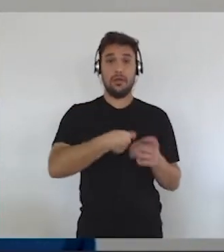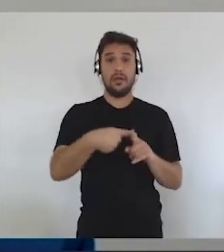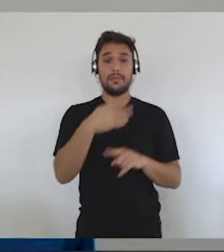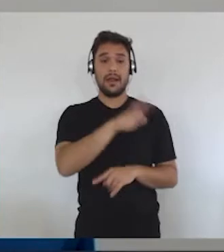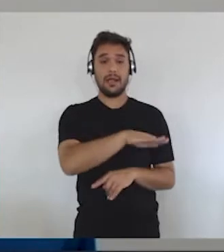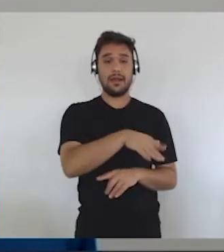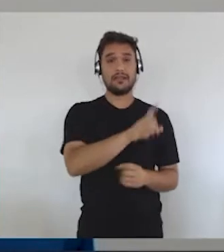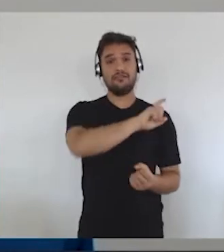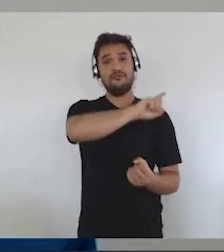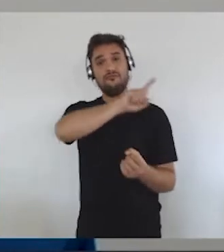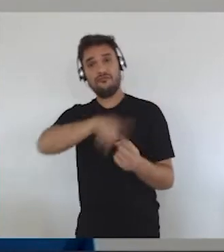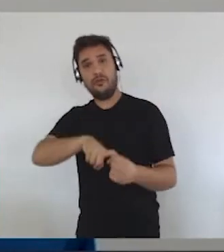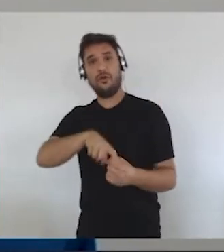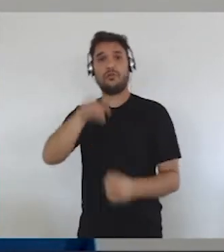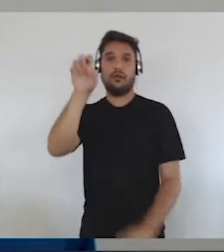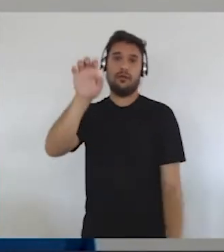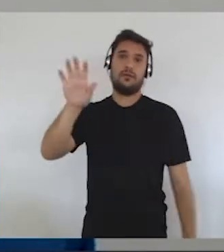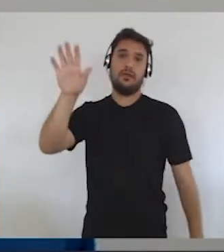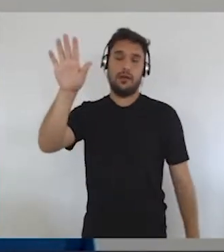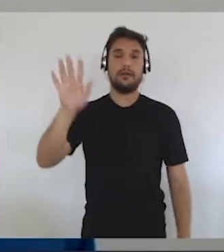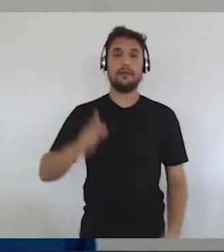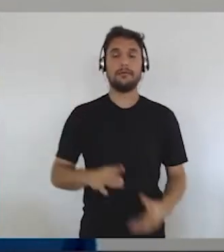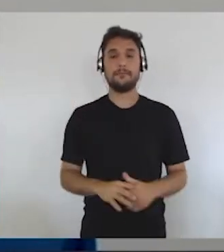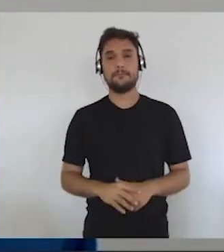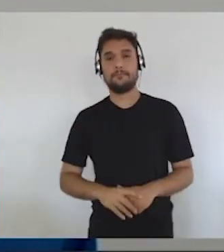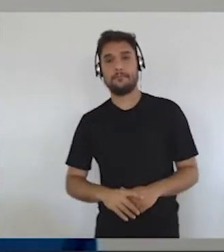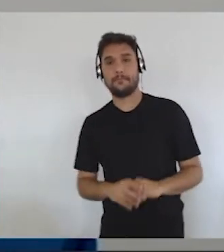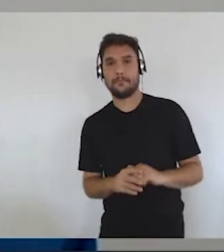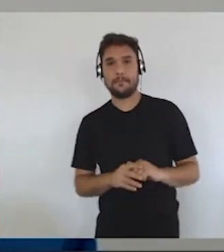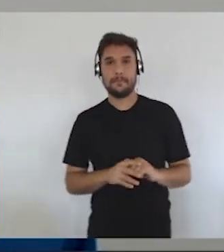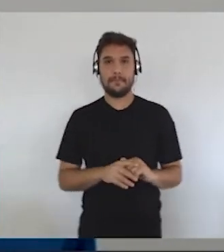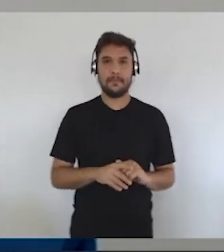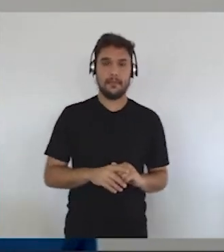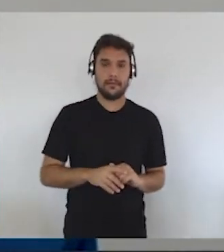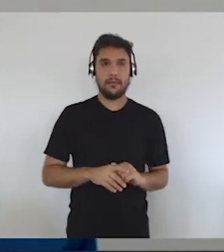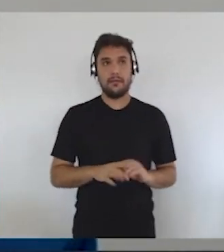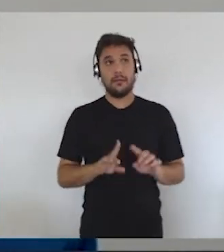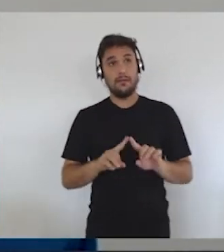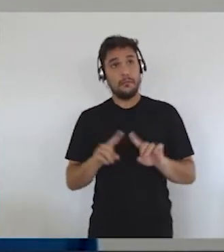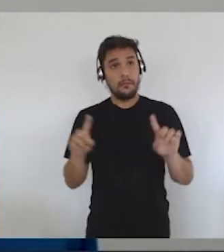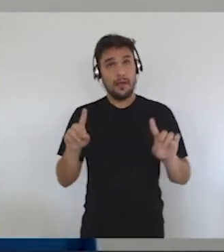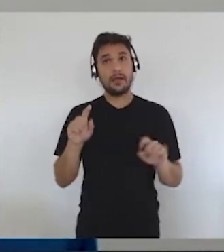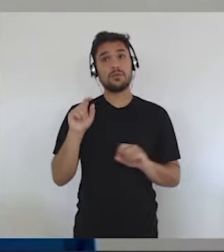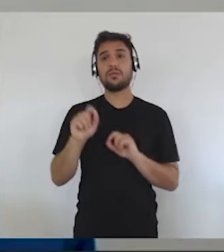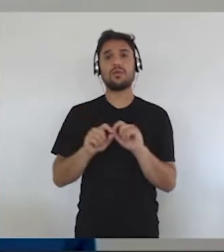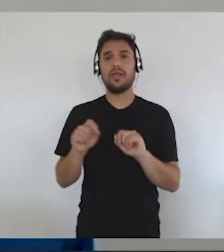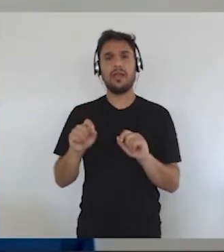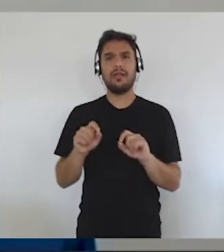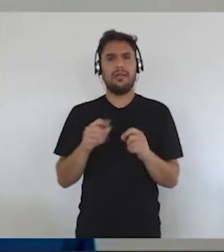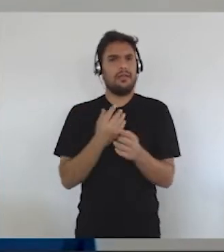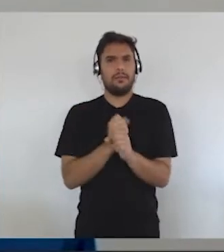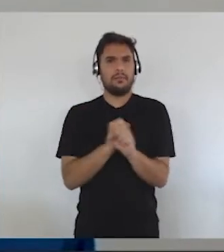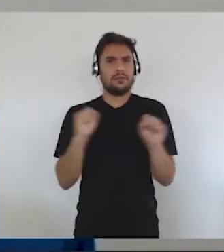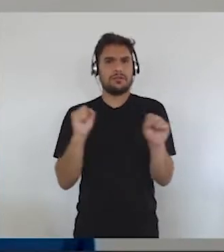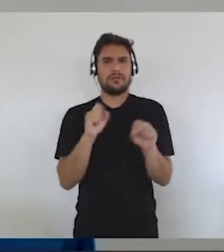crianças regressassem ao exterior, né? Sendo que, de forma